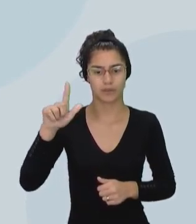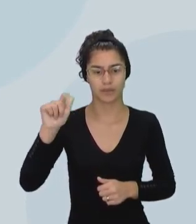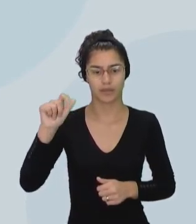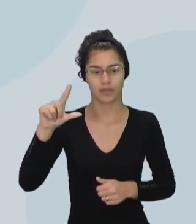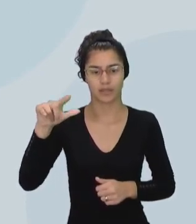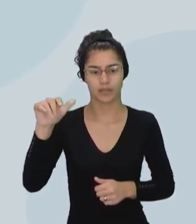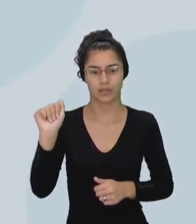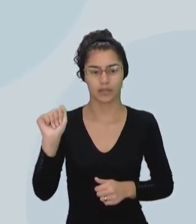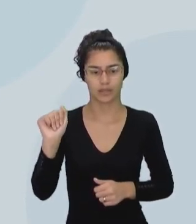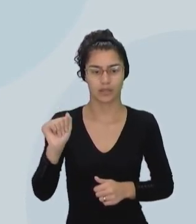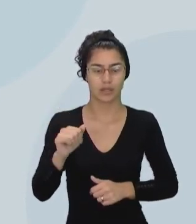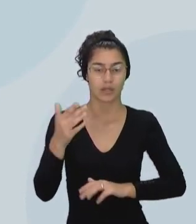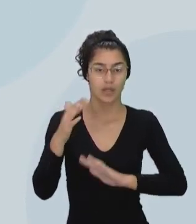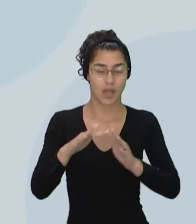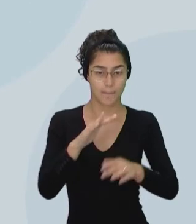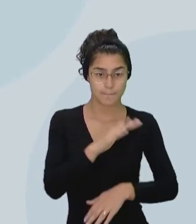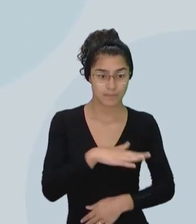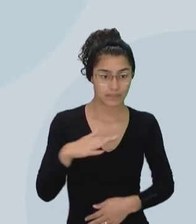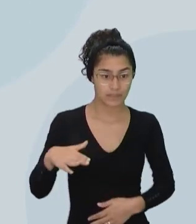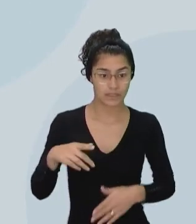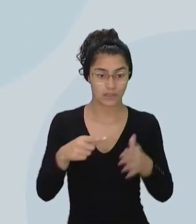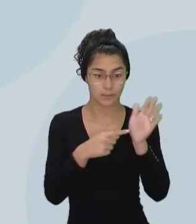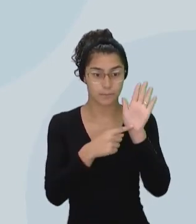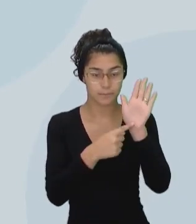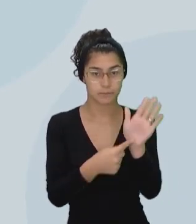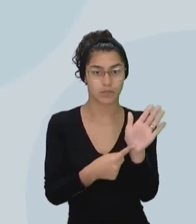né, muito dessas crianças